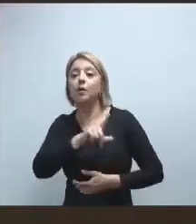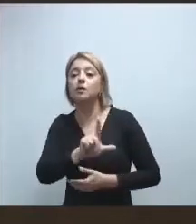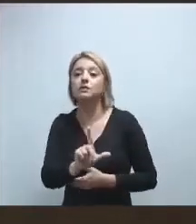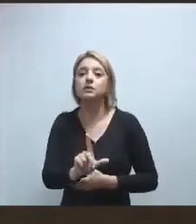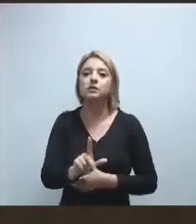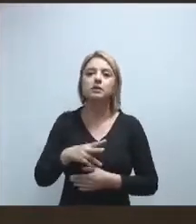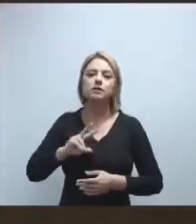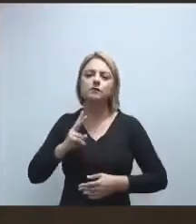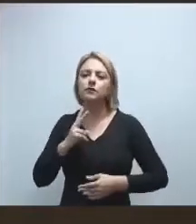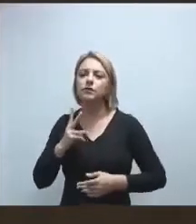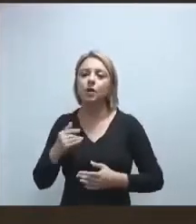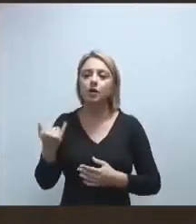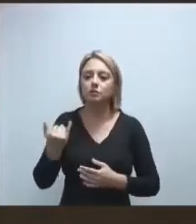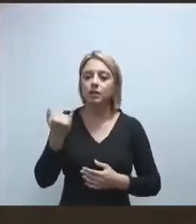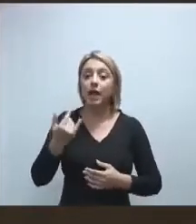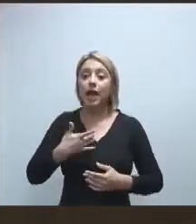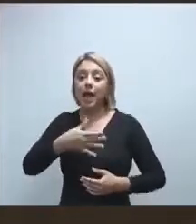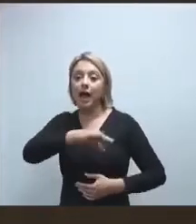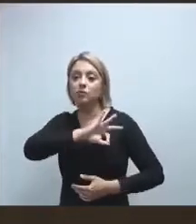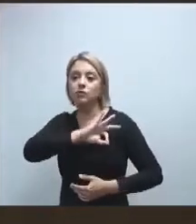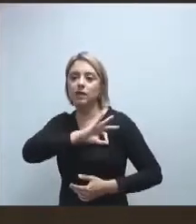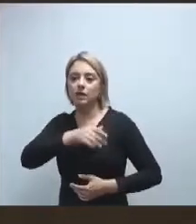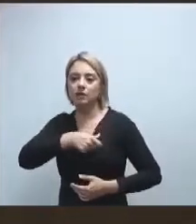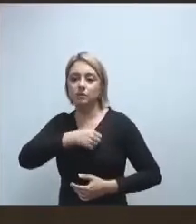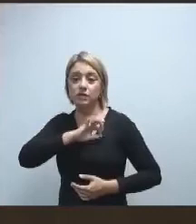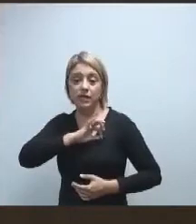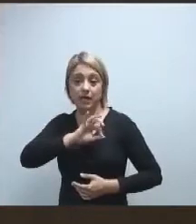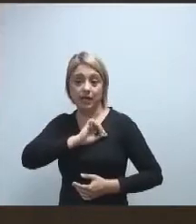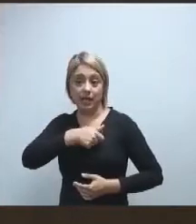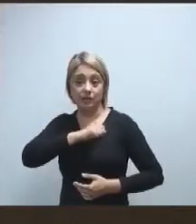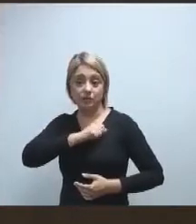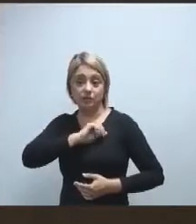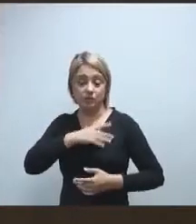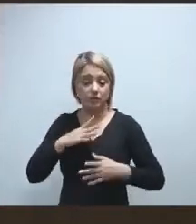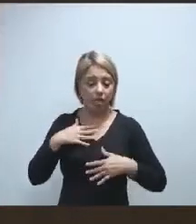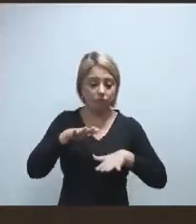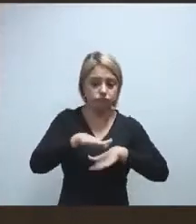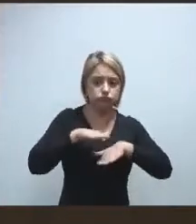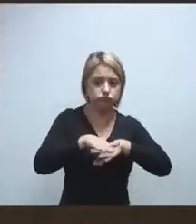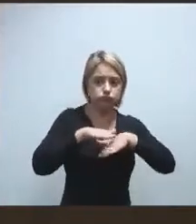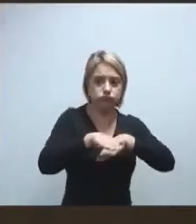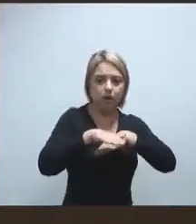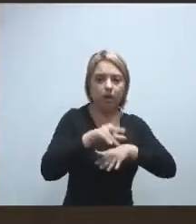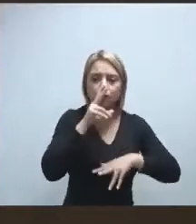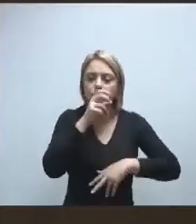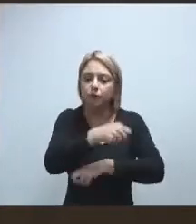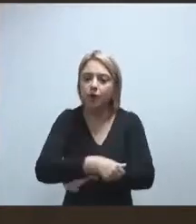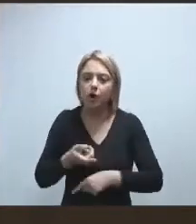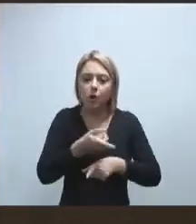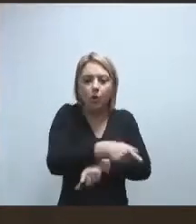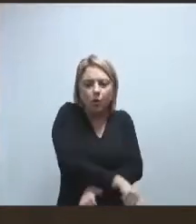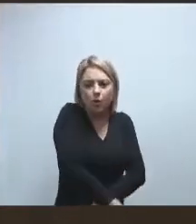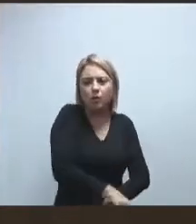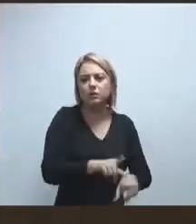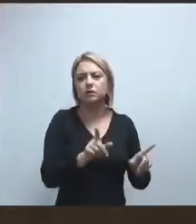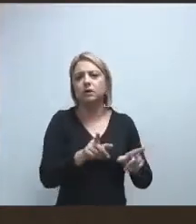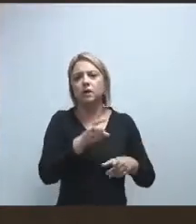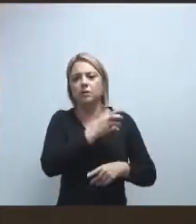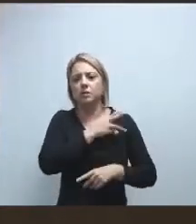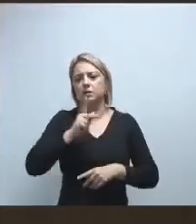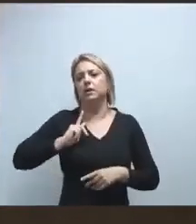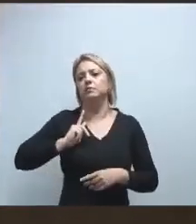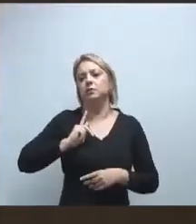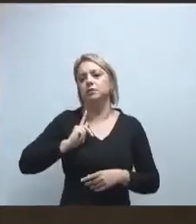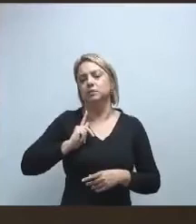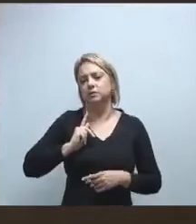vitórias importar os delegados de polícia se mobilizaram fortemente contra a instituição na